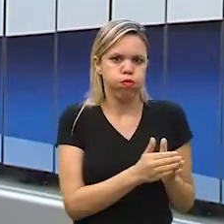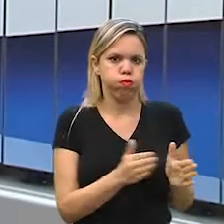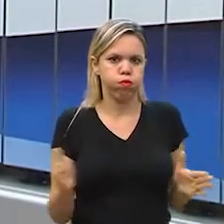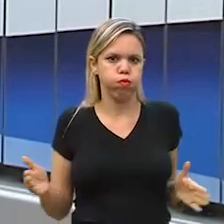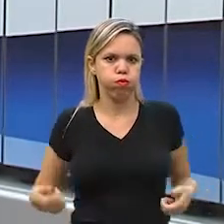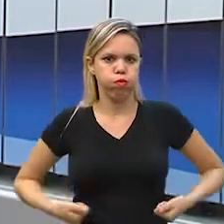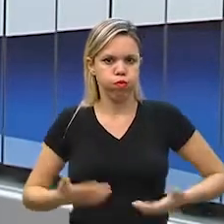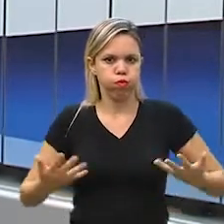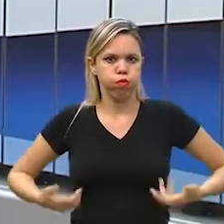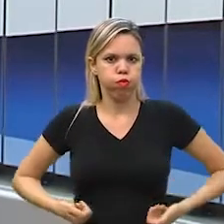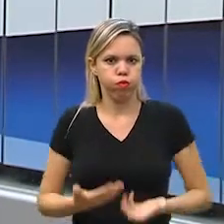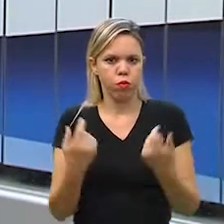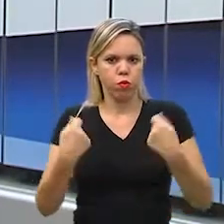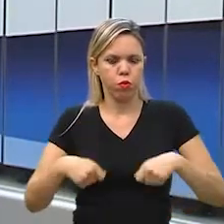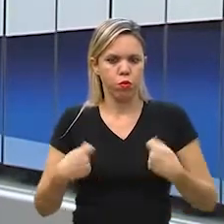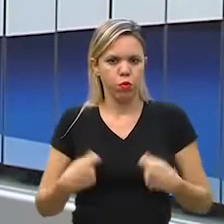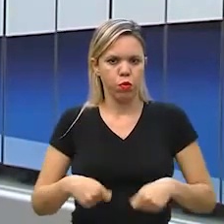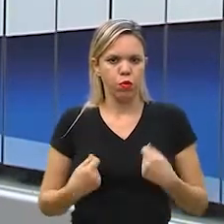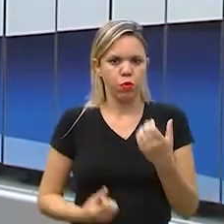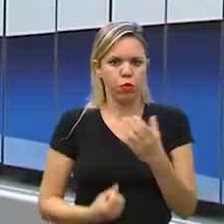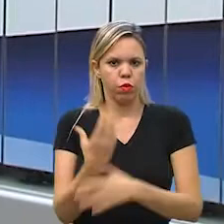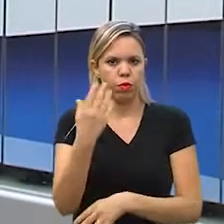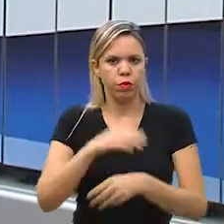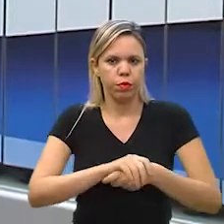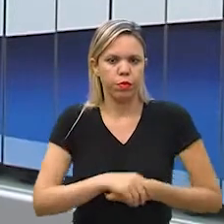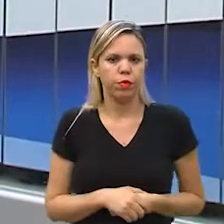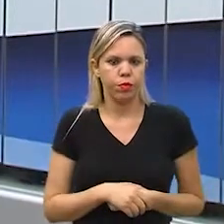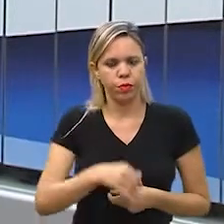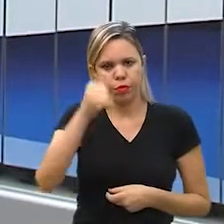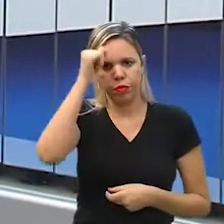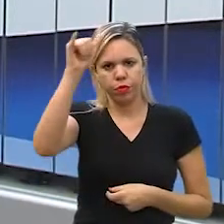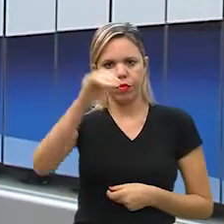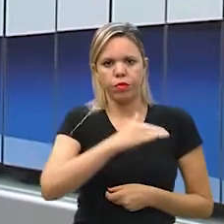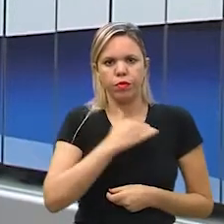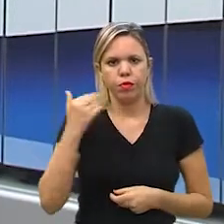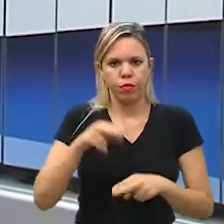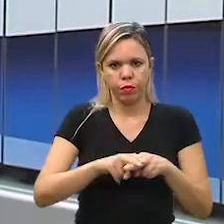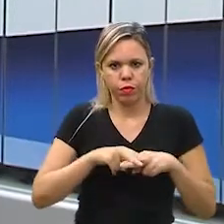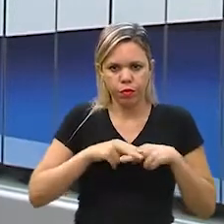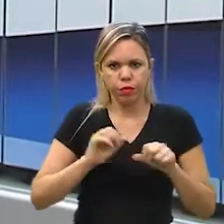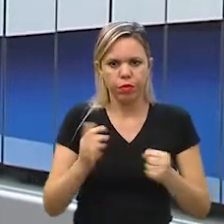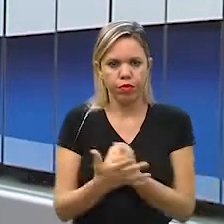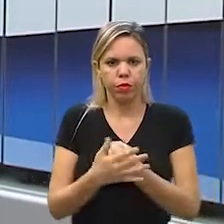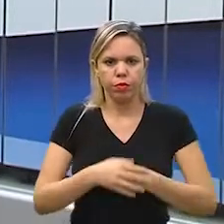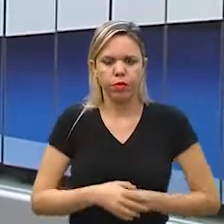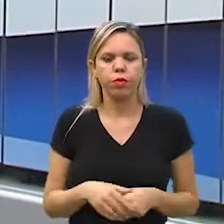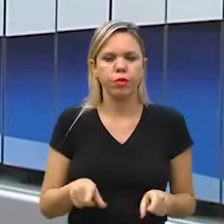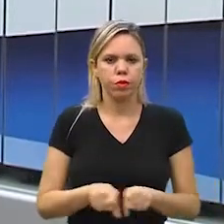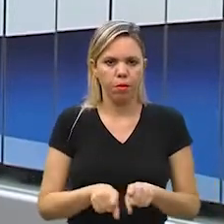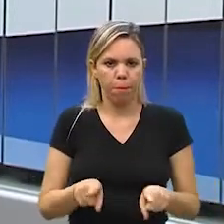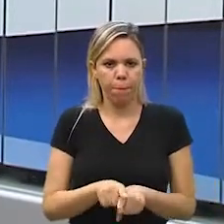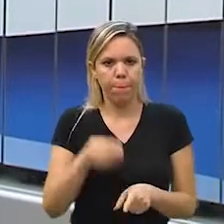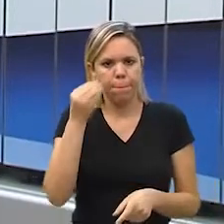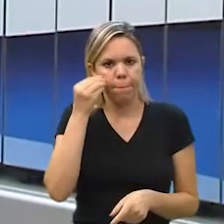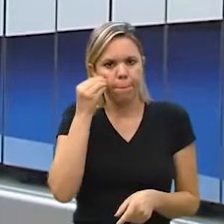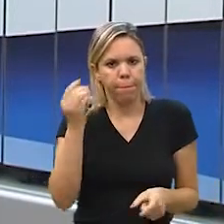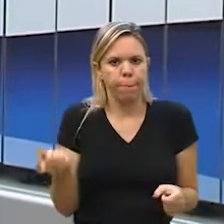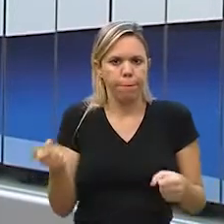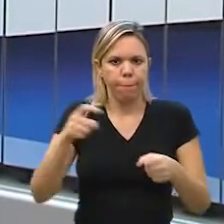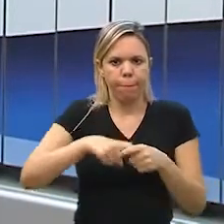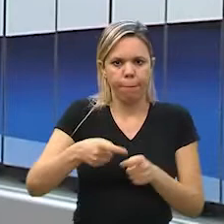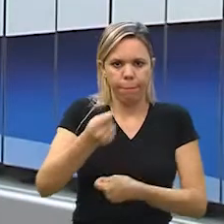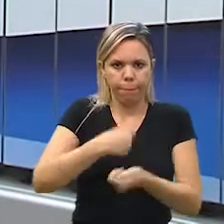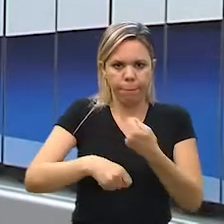os gastos precisam acontecer para evitar mortes por conta da pandemia e também para tentar retomar